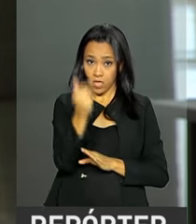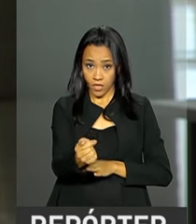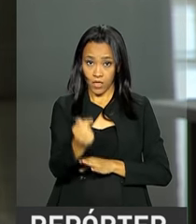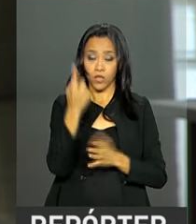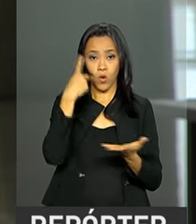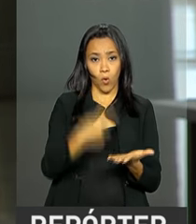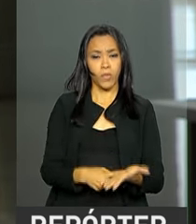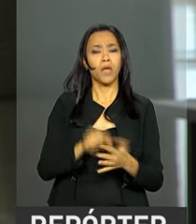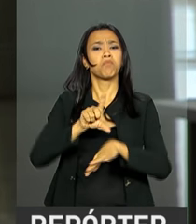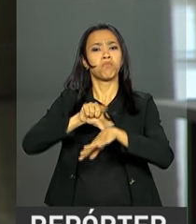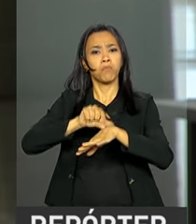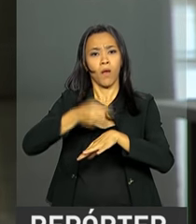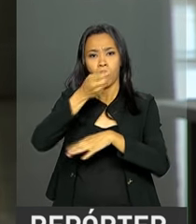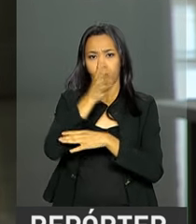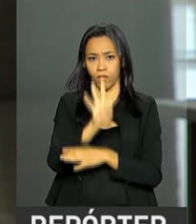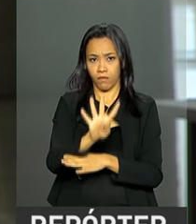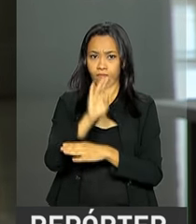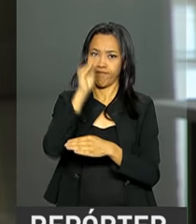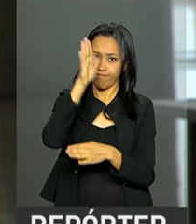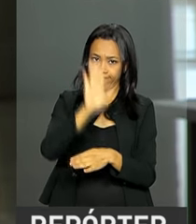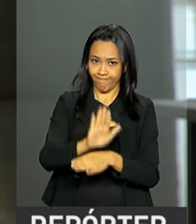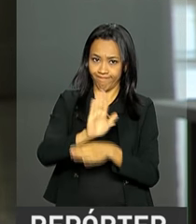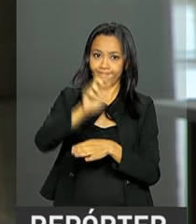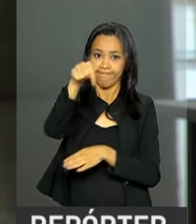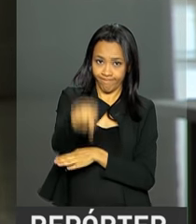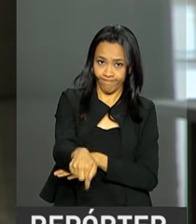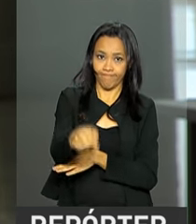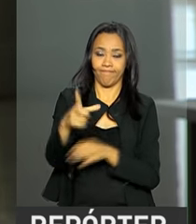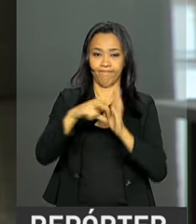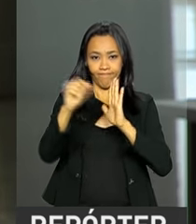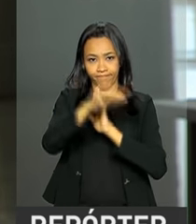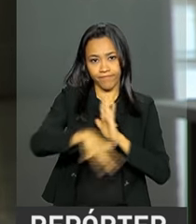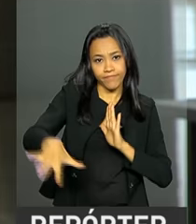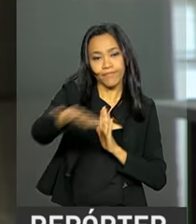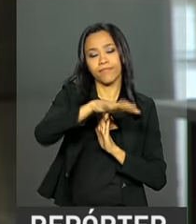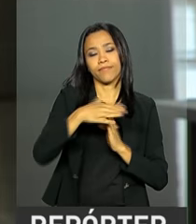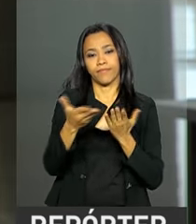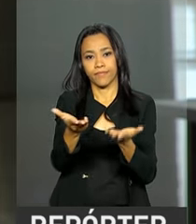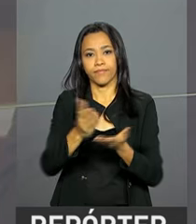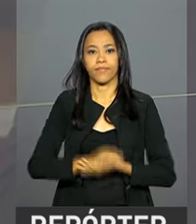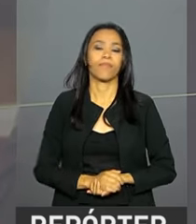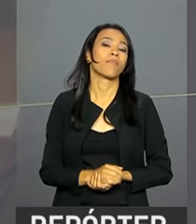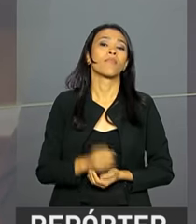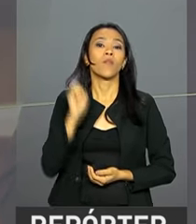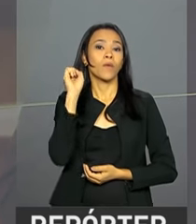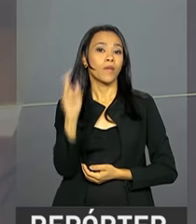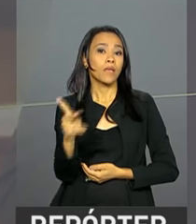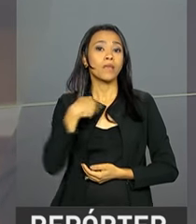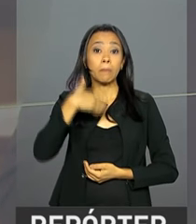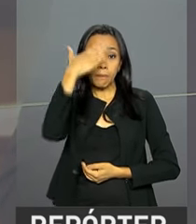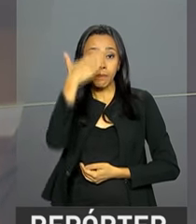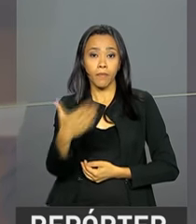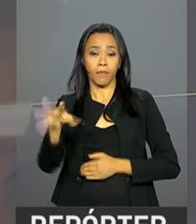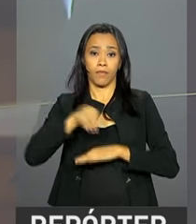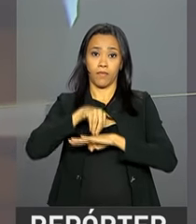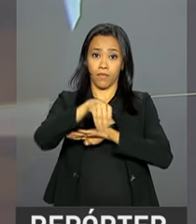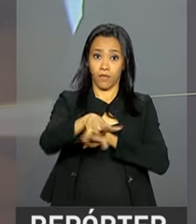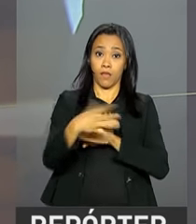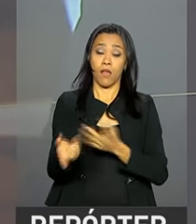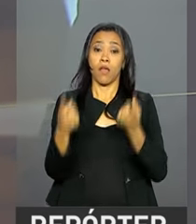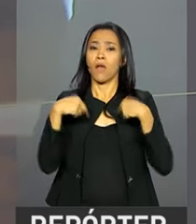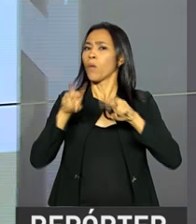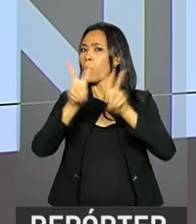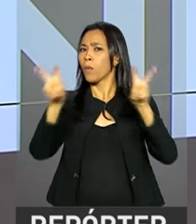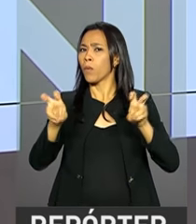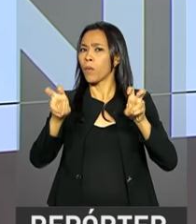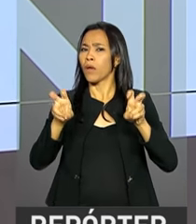marcada para as 4 horas da tarde aqui no Palácio do Planalto. Leandro, volto com você. Tá OK, João Pedro, obrigado pelas suas informações. Falar de